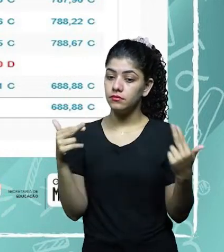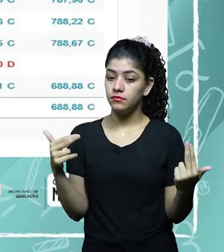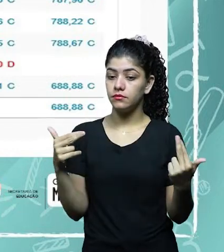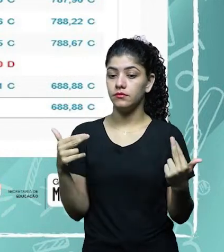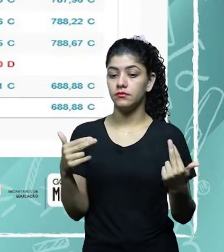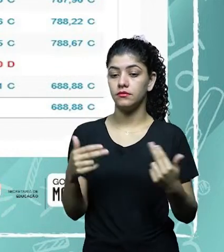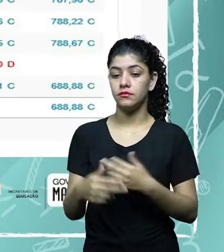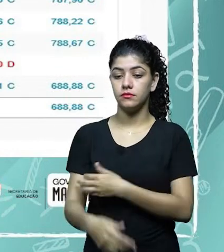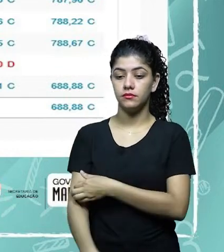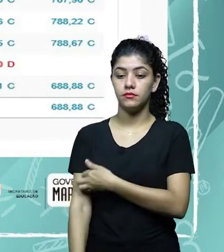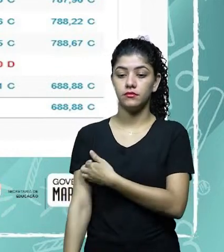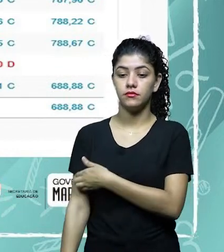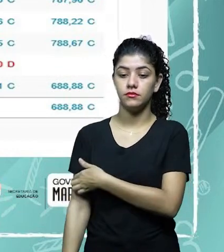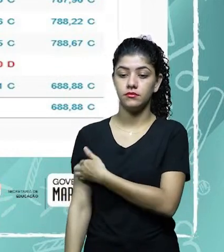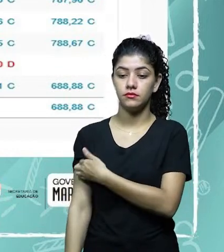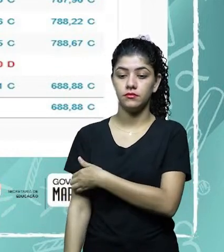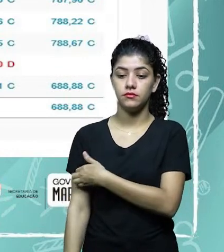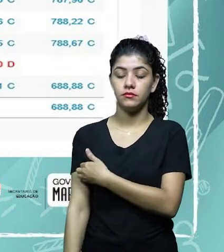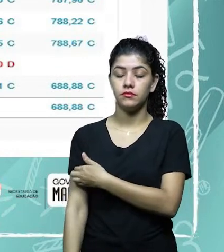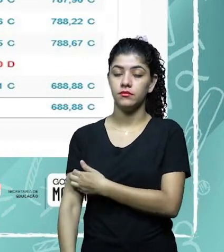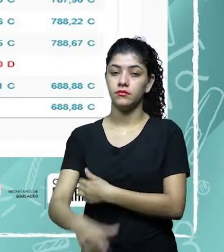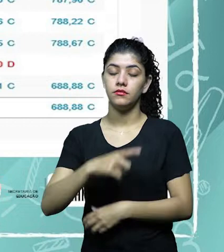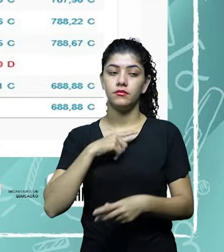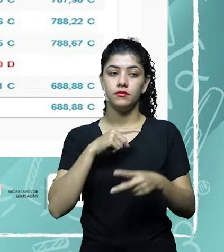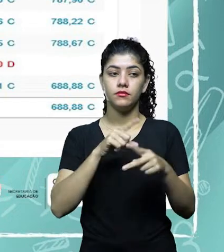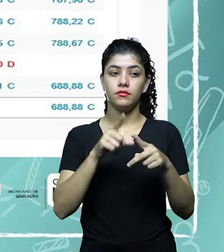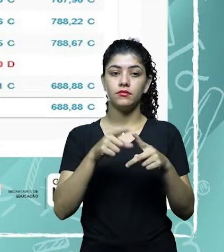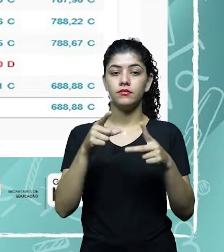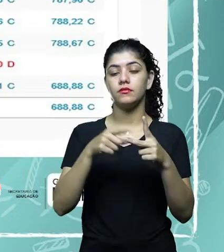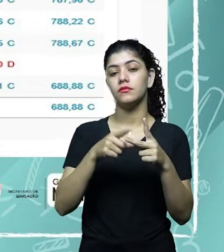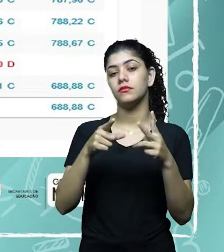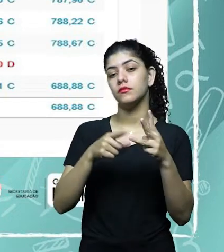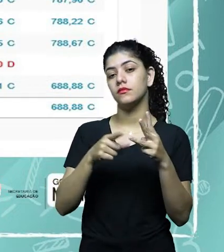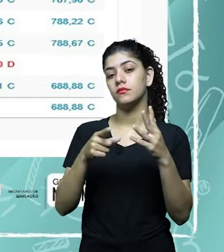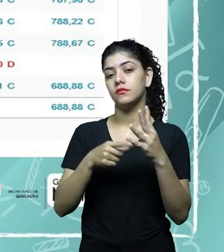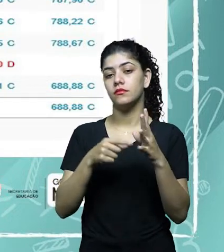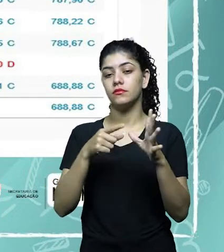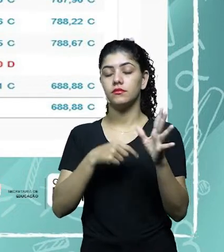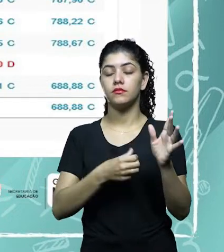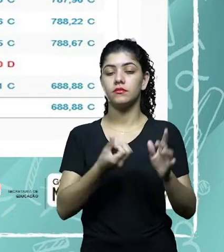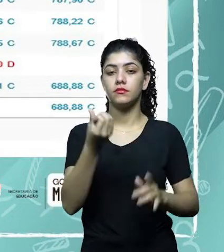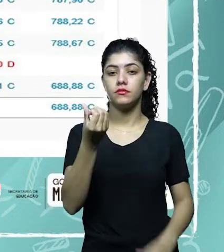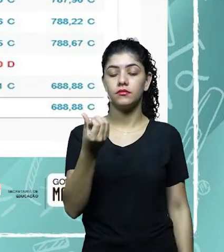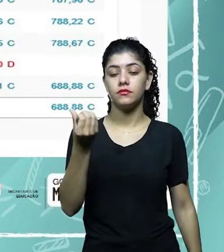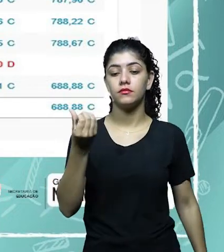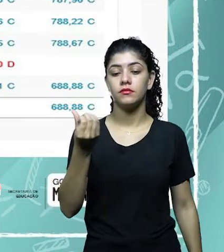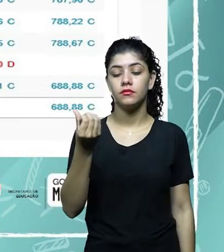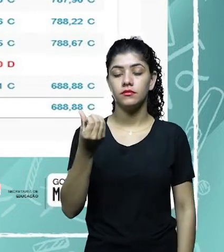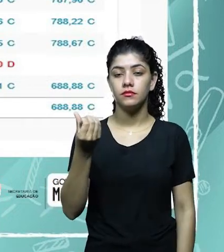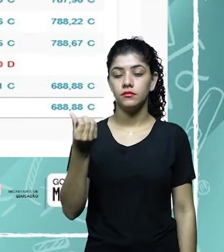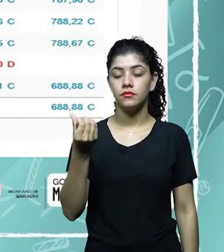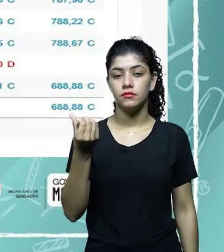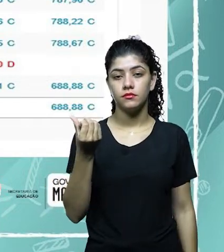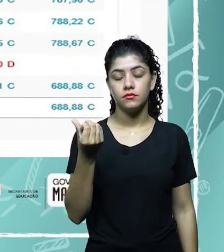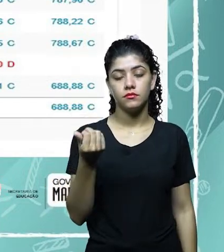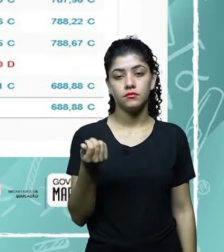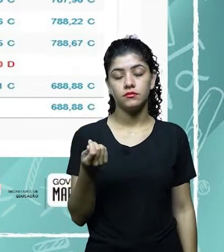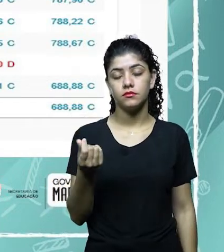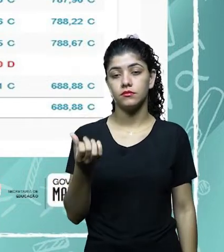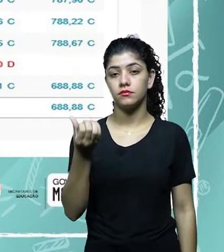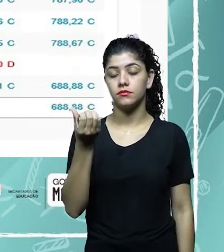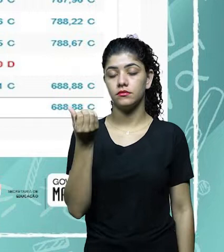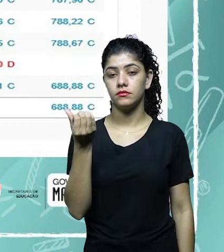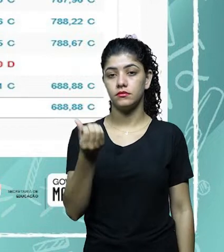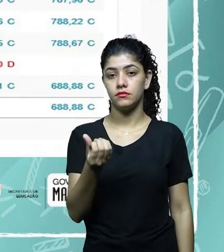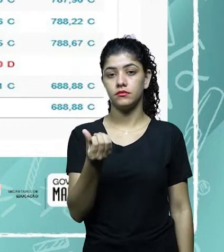diversas entradas, né? Nós tivemos aqui 1, 2, 3, 4, 5, 6... Vamos lá, 1,